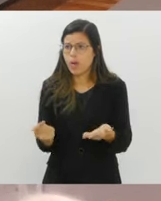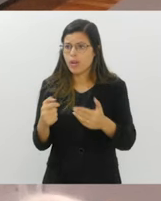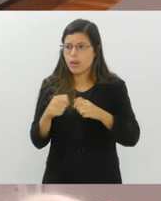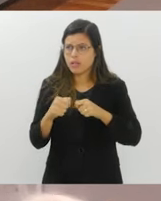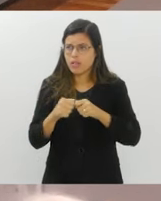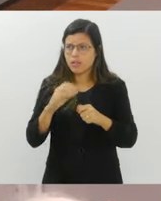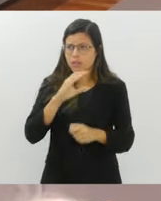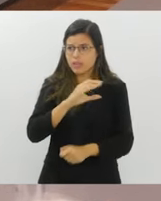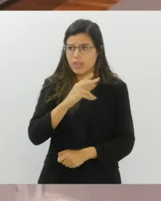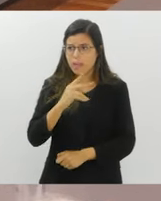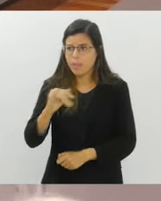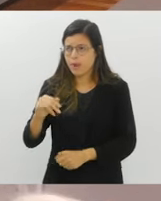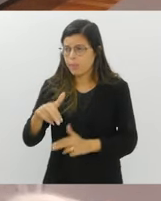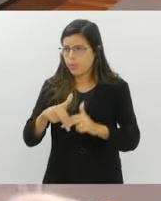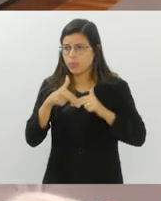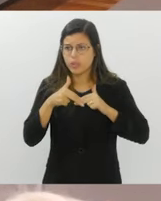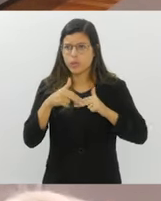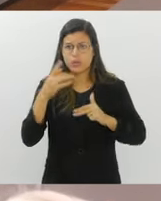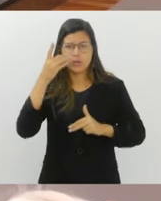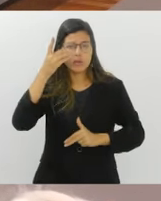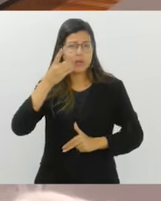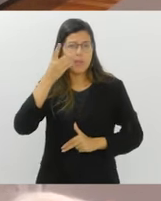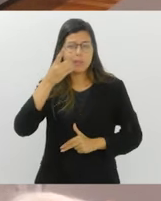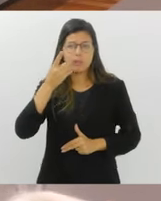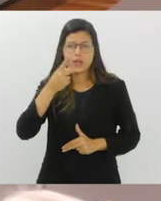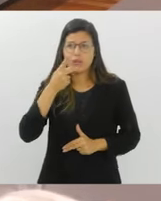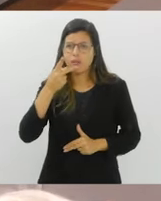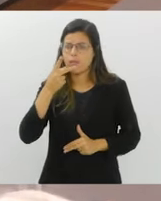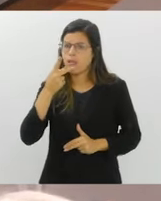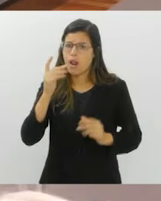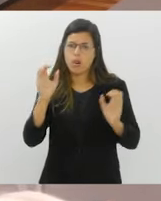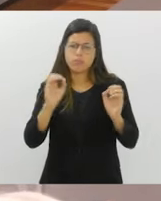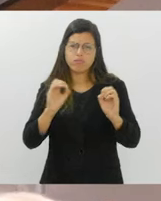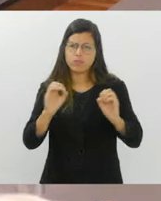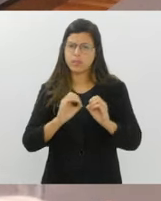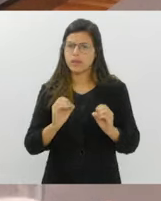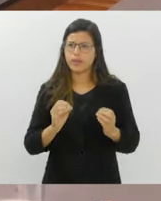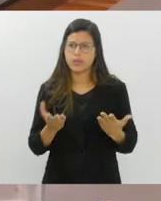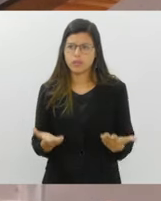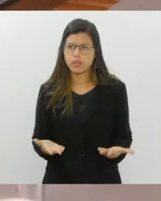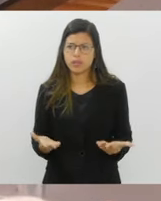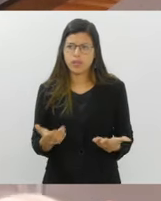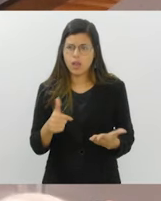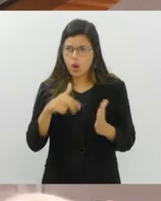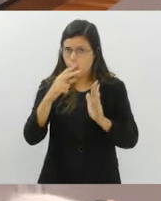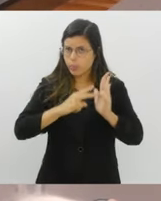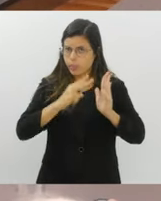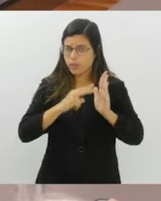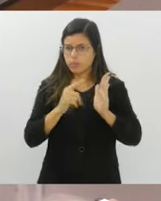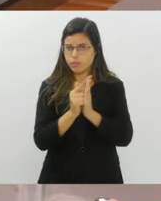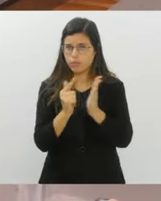disso. Os deputados não falaram data aqui nenhuma. Eu fiz questão de ler a matéria